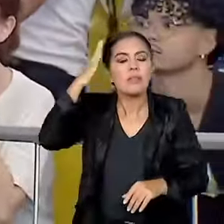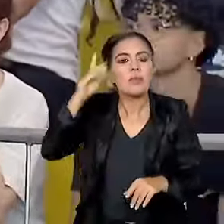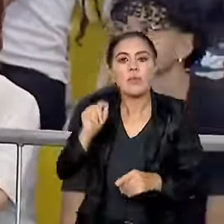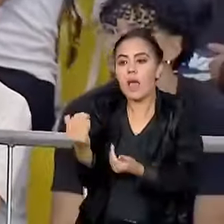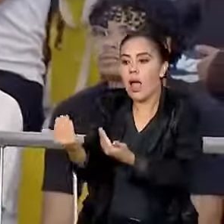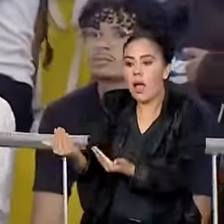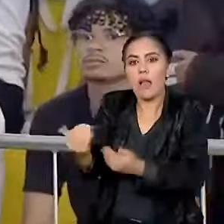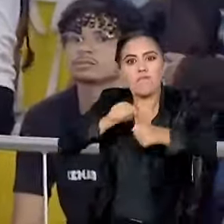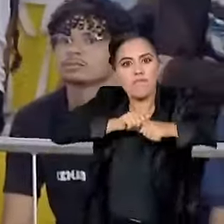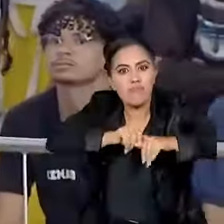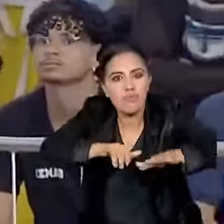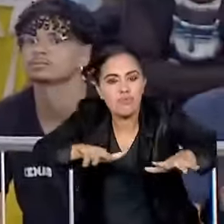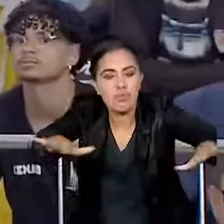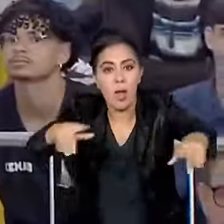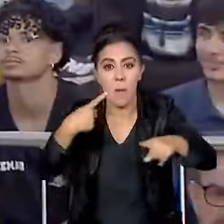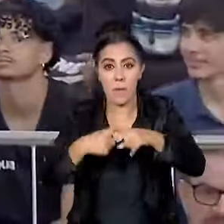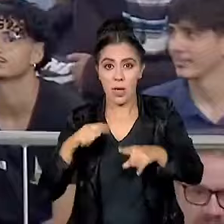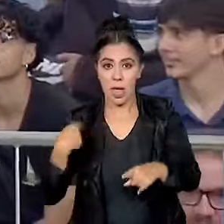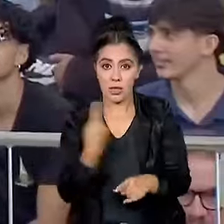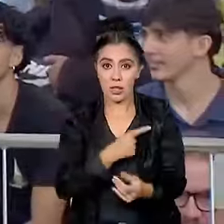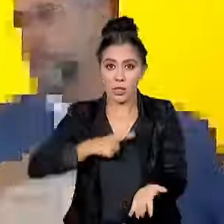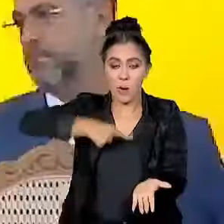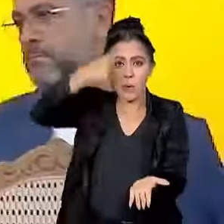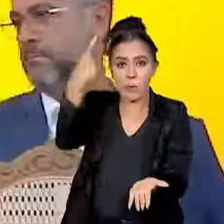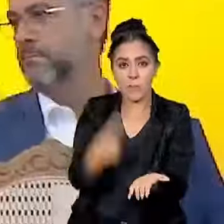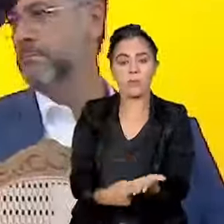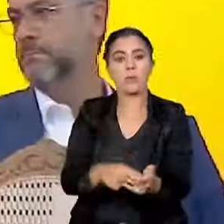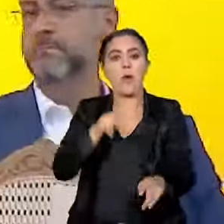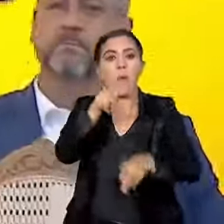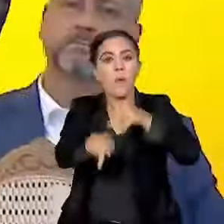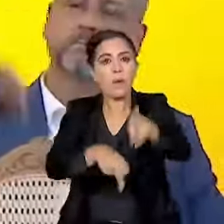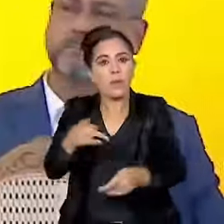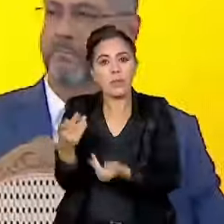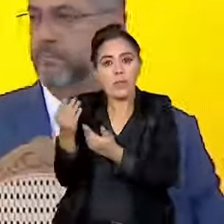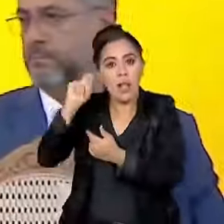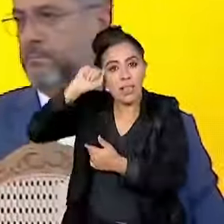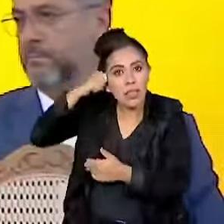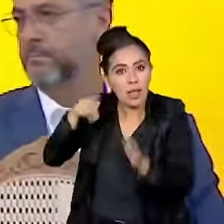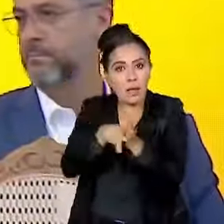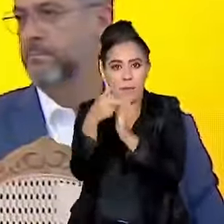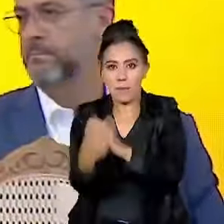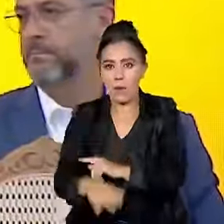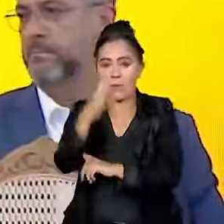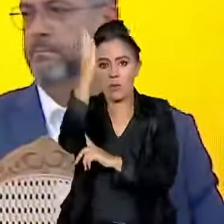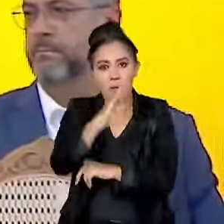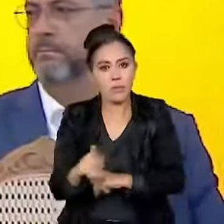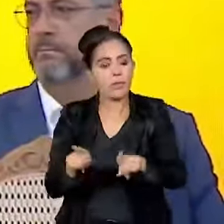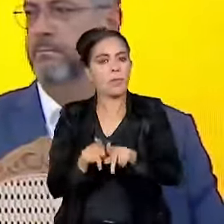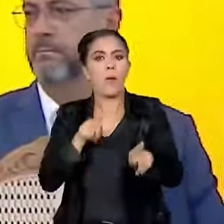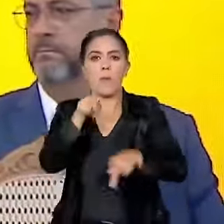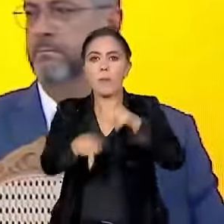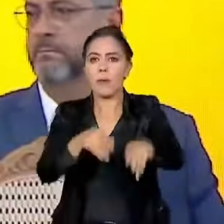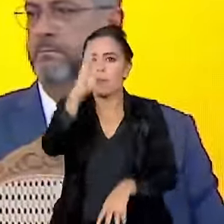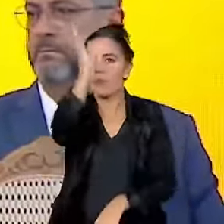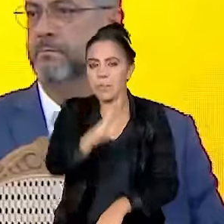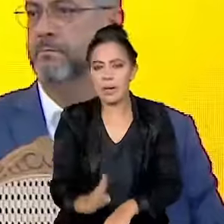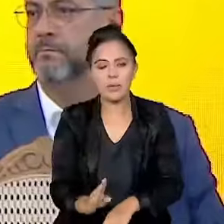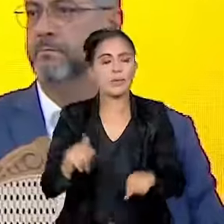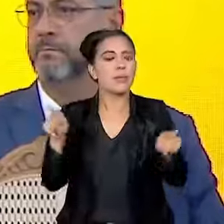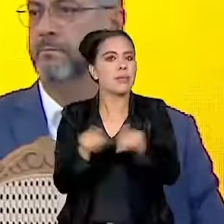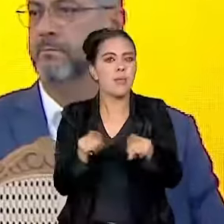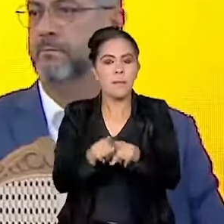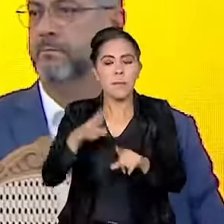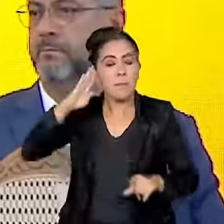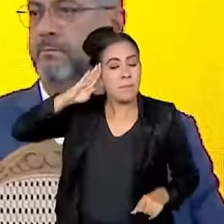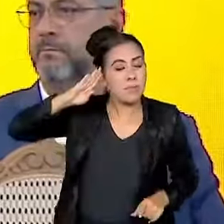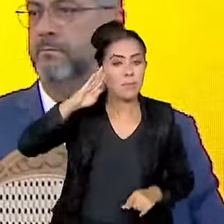Viva, porque a gente se compromete com essa população negra desse país, com toda a população brasileira, mas principalmente com a população